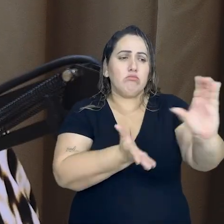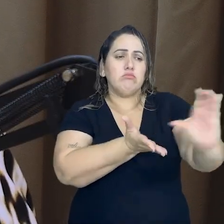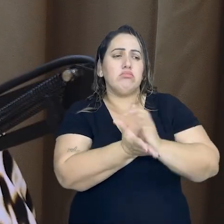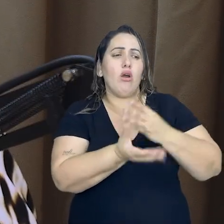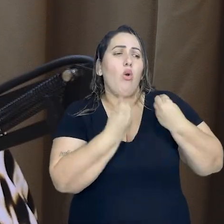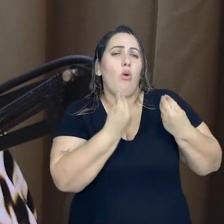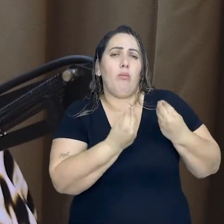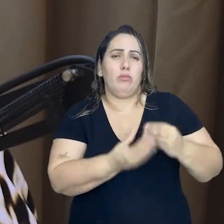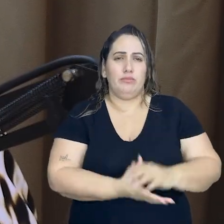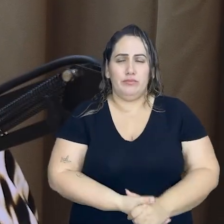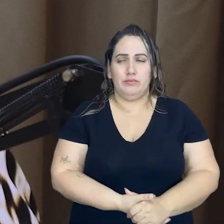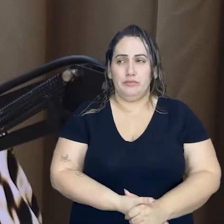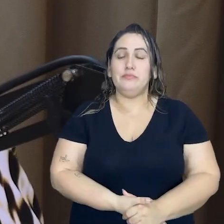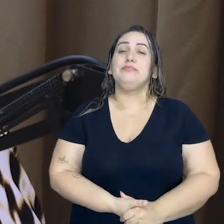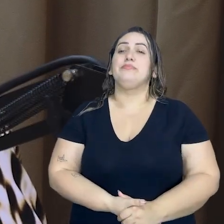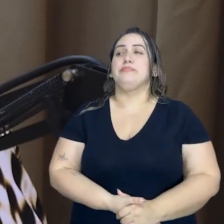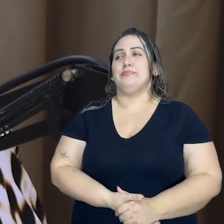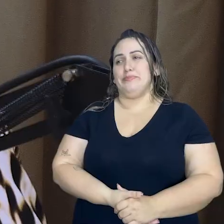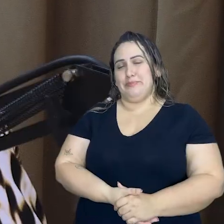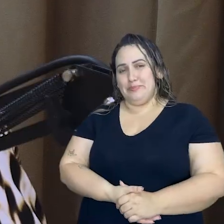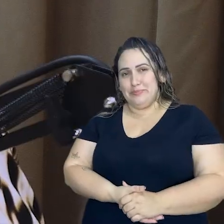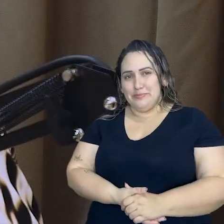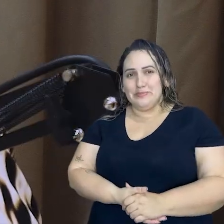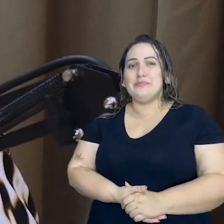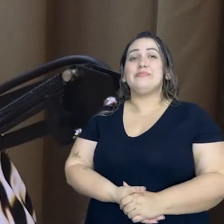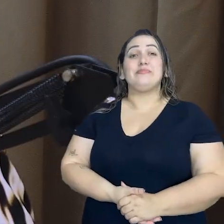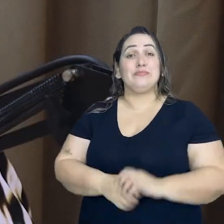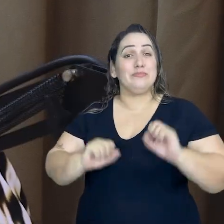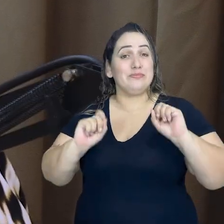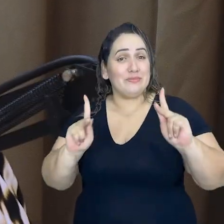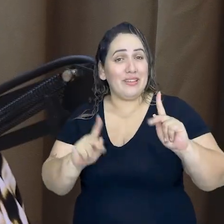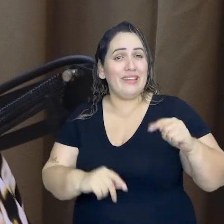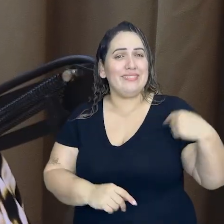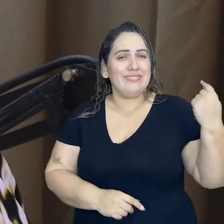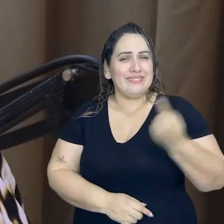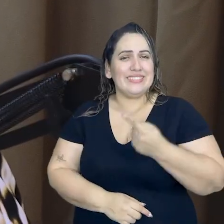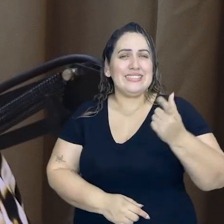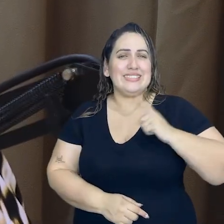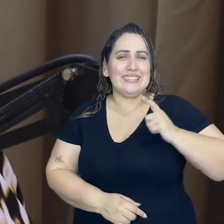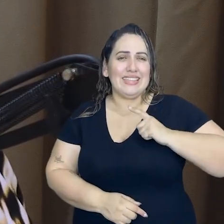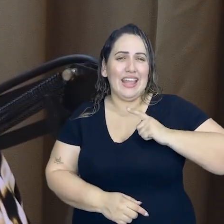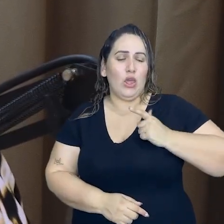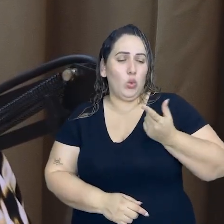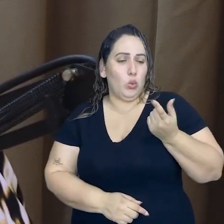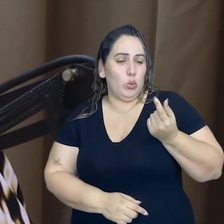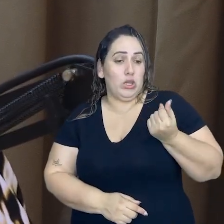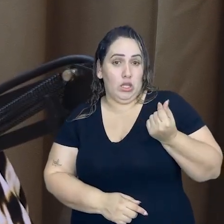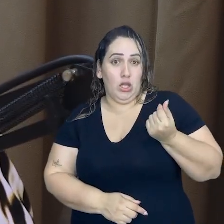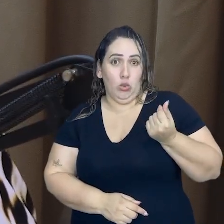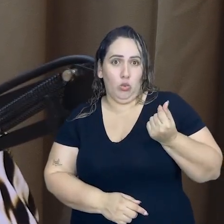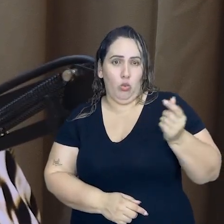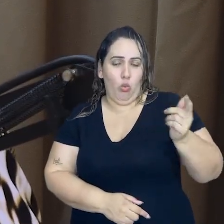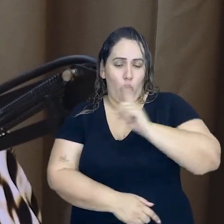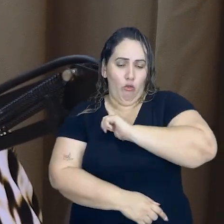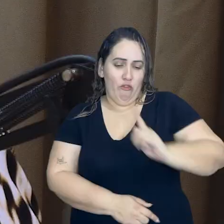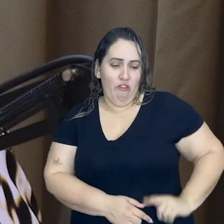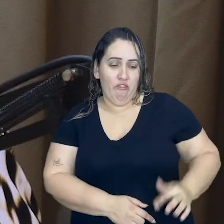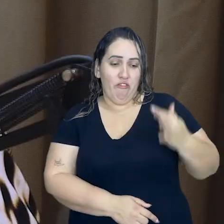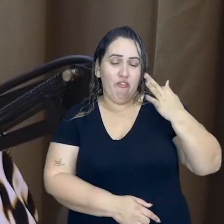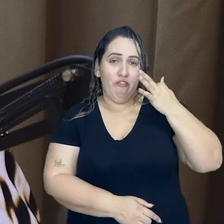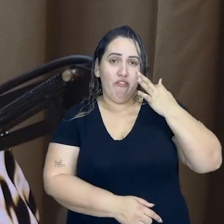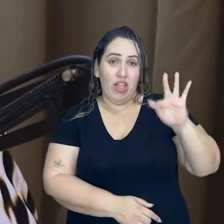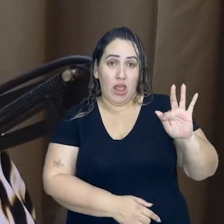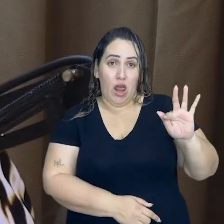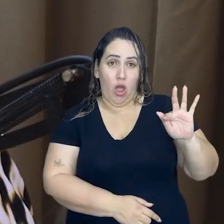O dinheiro vem do Tesouro Nacional, da União, é distribuído para o financiamento de